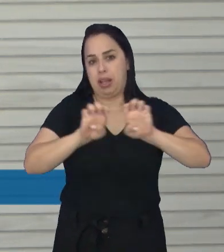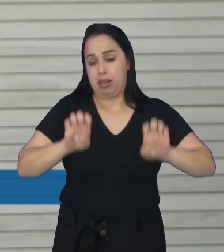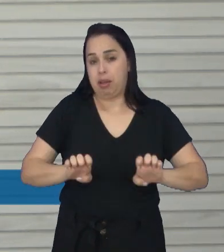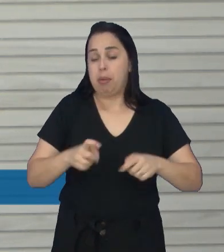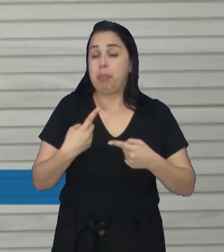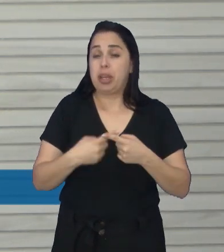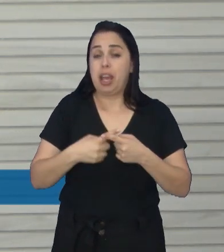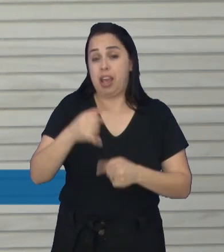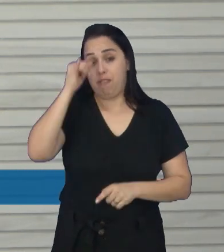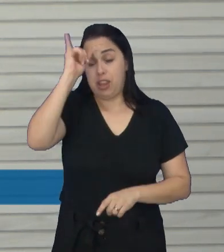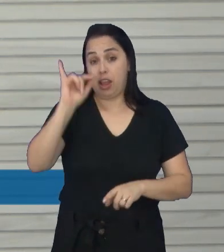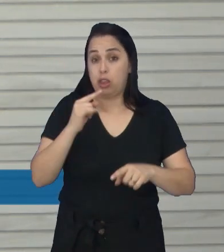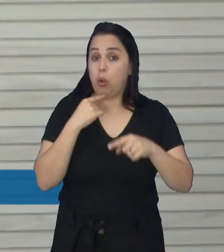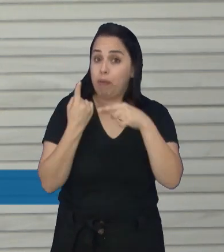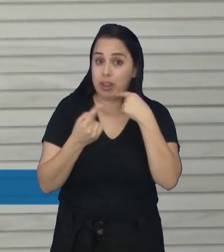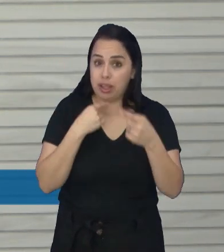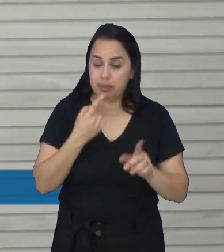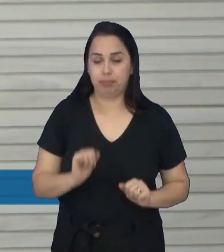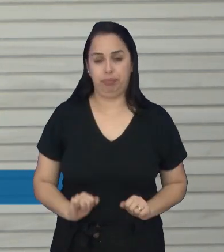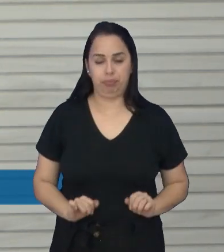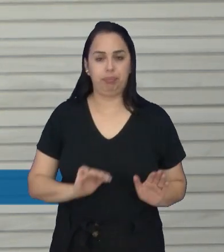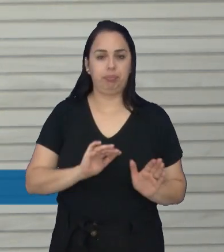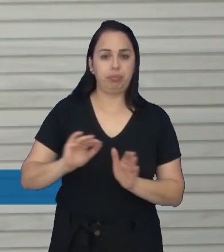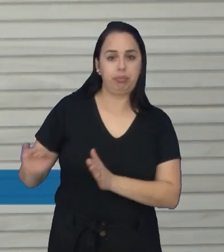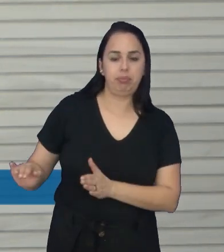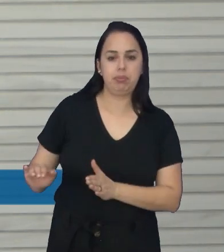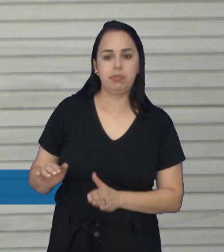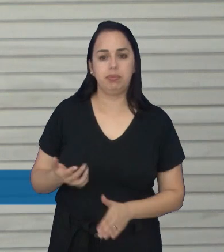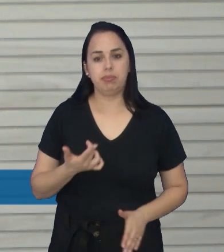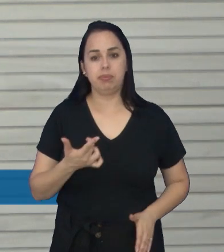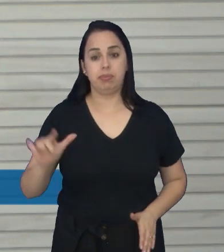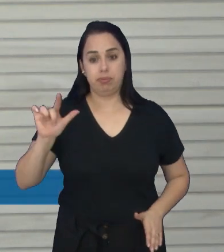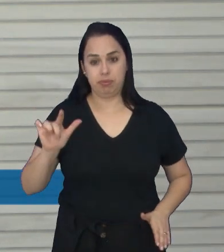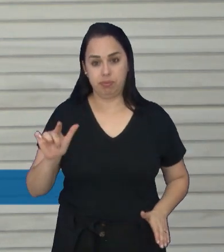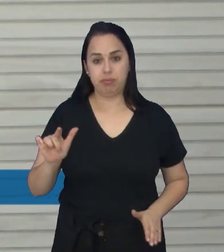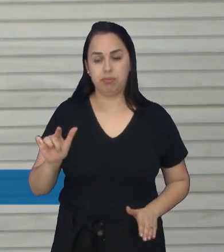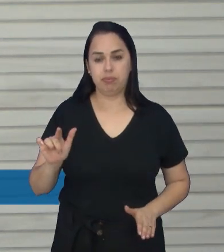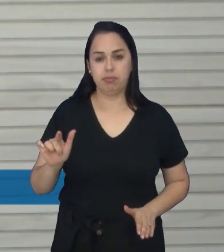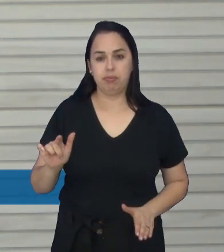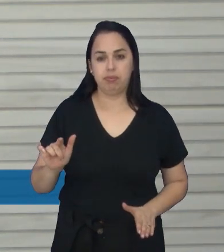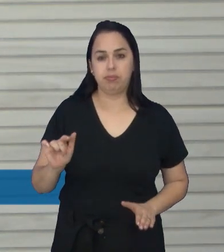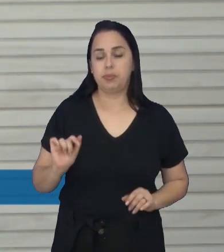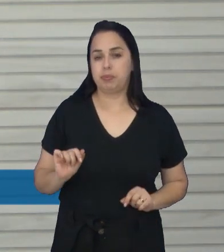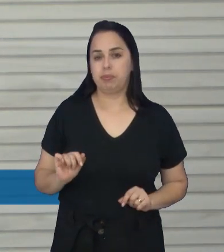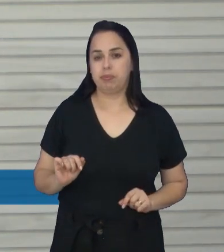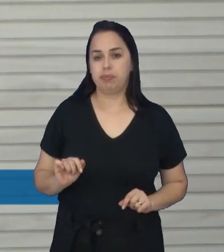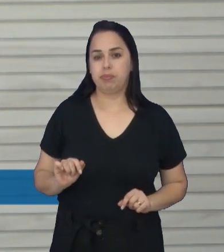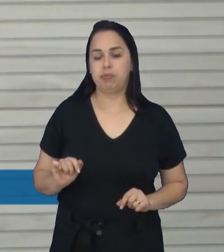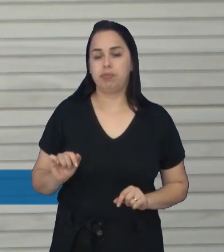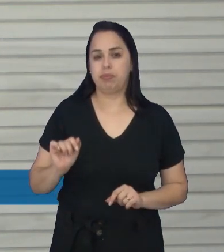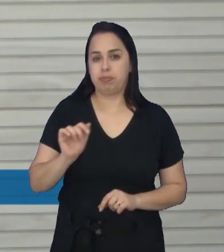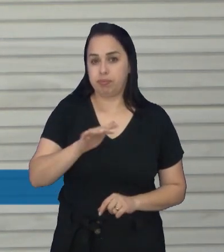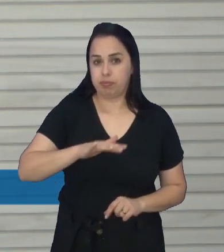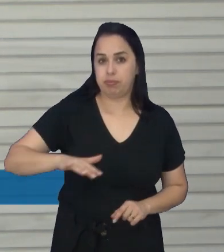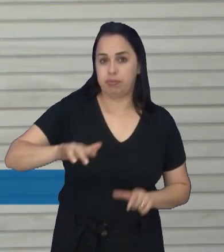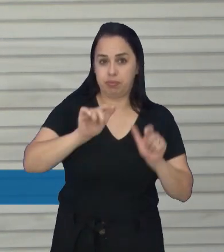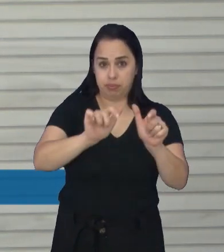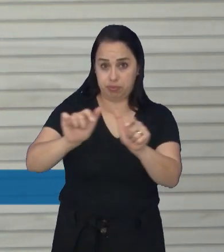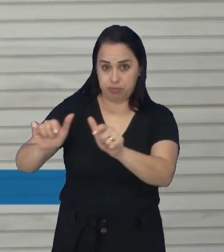tá é uma outra coisa que eu queria falar sobre a questão do saneamento